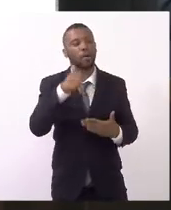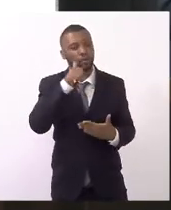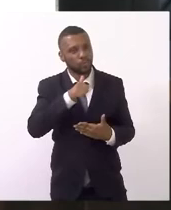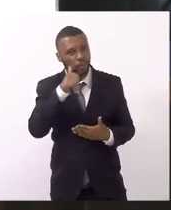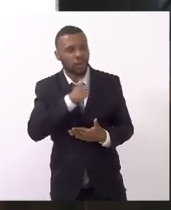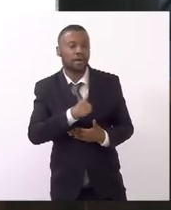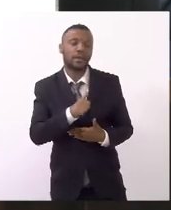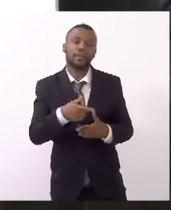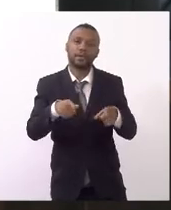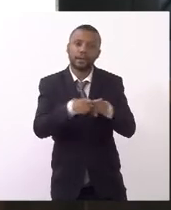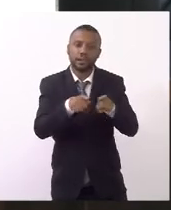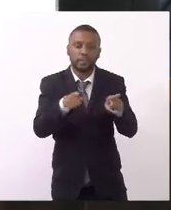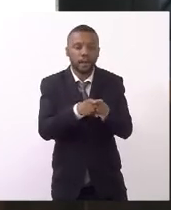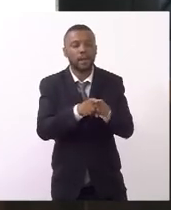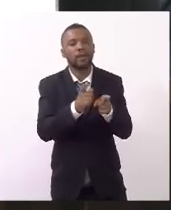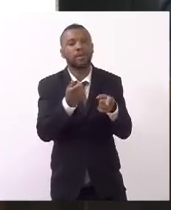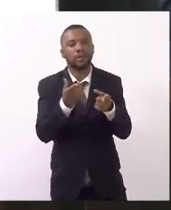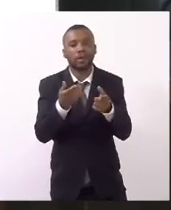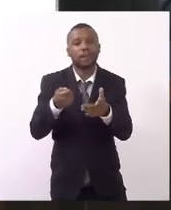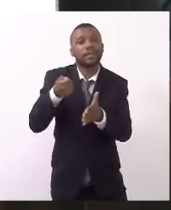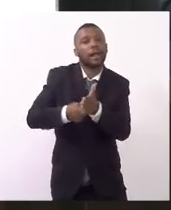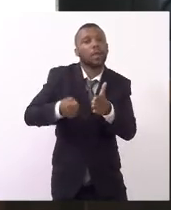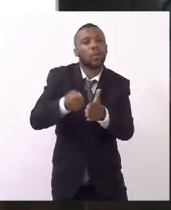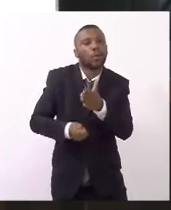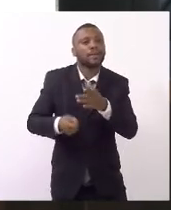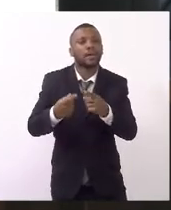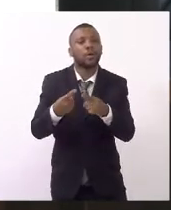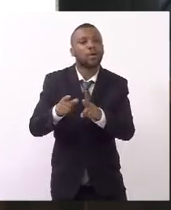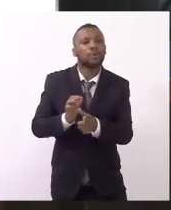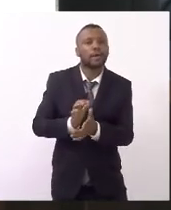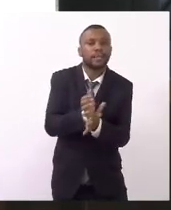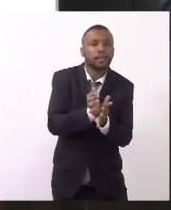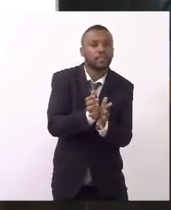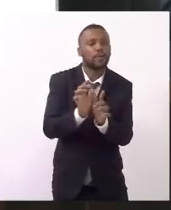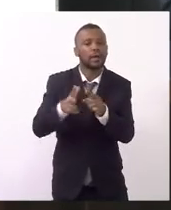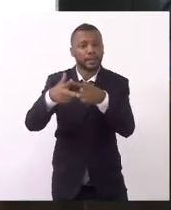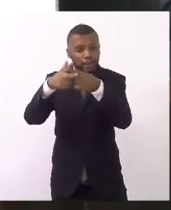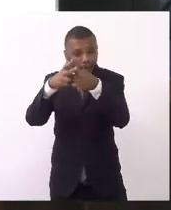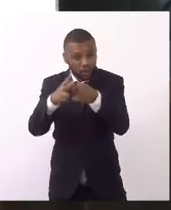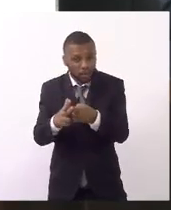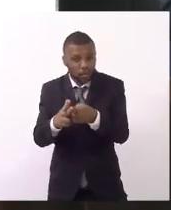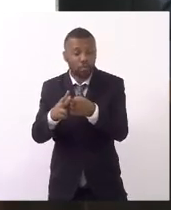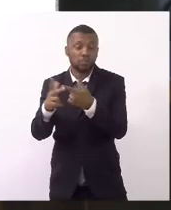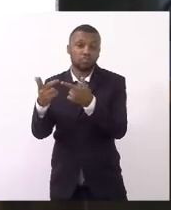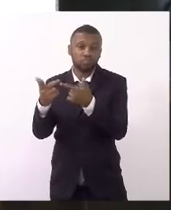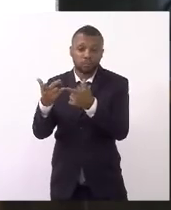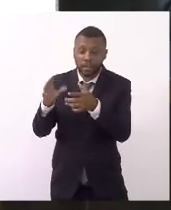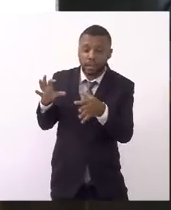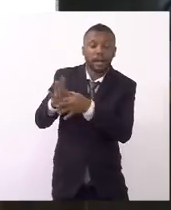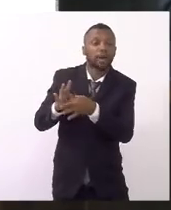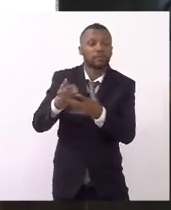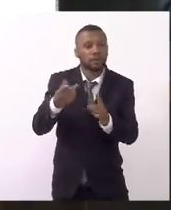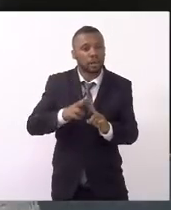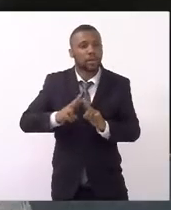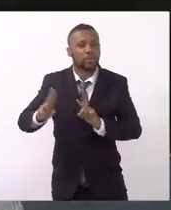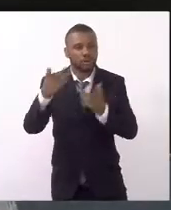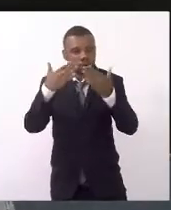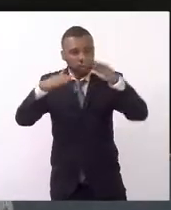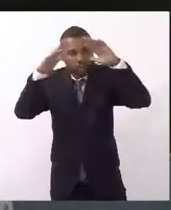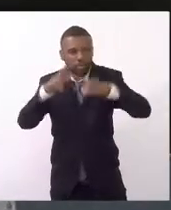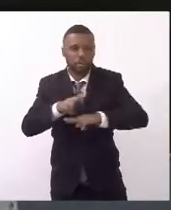e na manutenção das tradições afro-brasileiras e religiões dos orixás obrigado